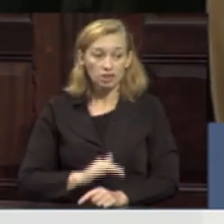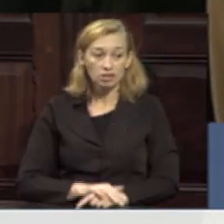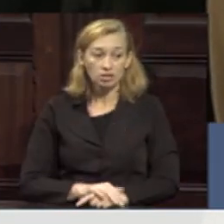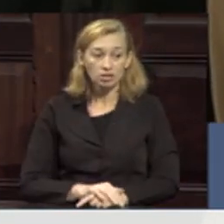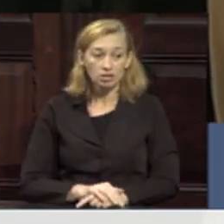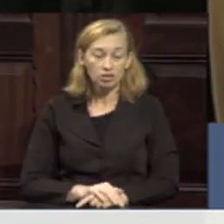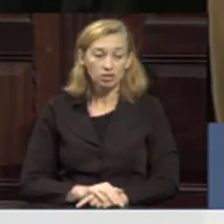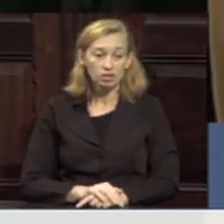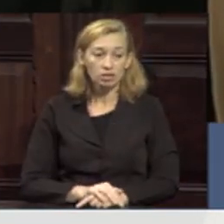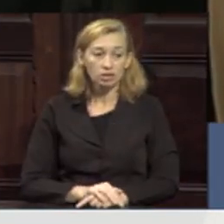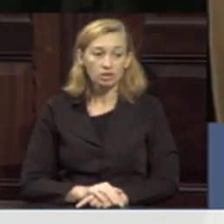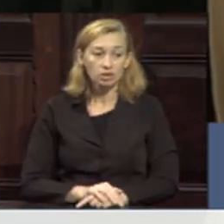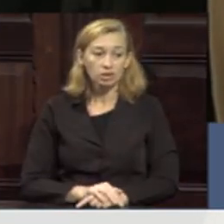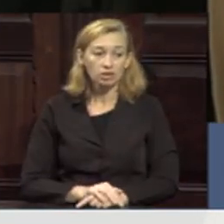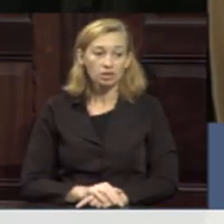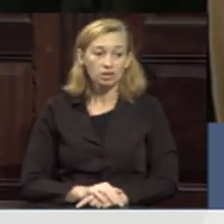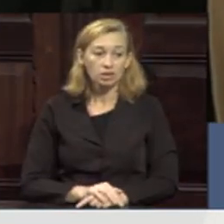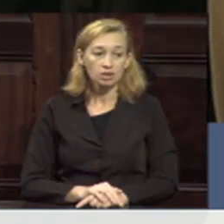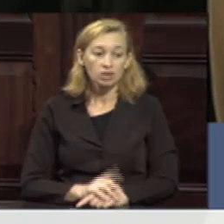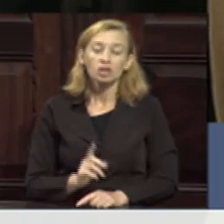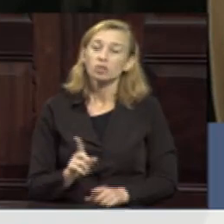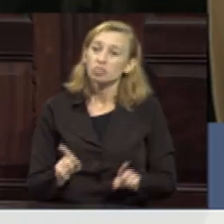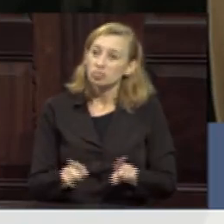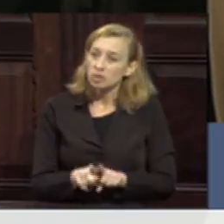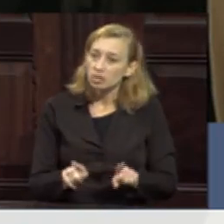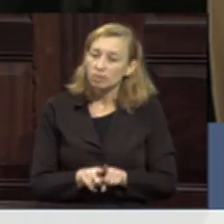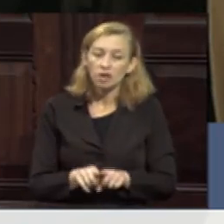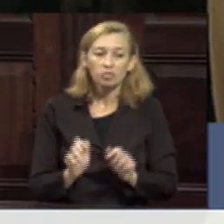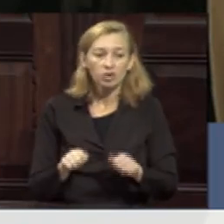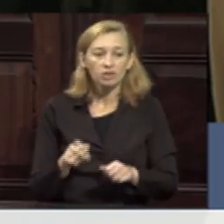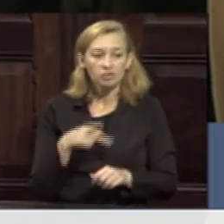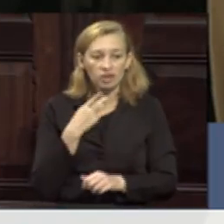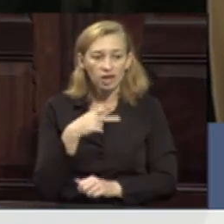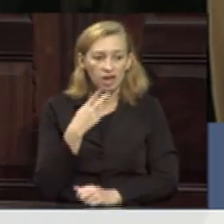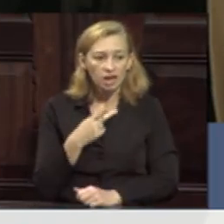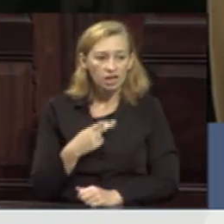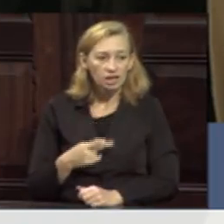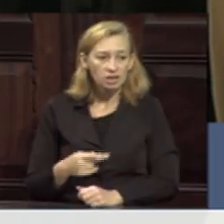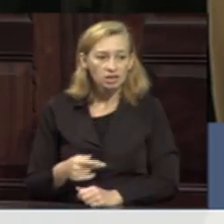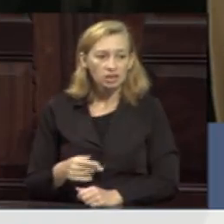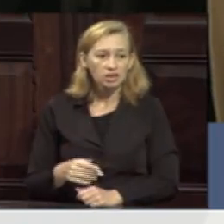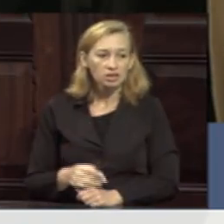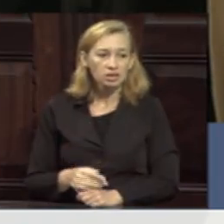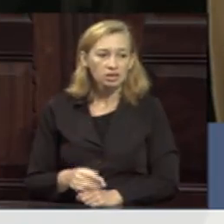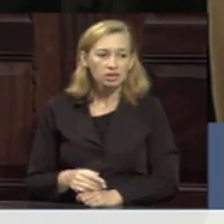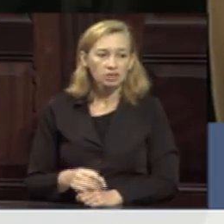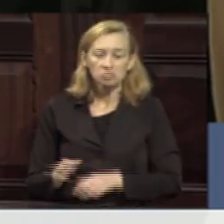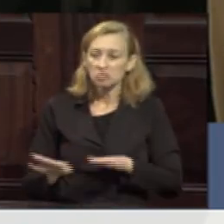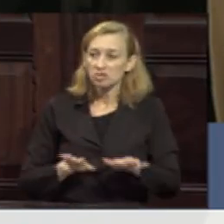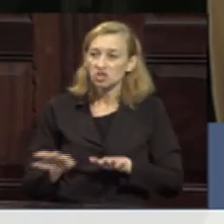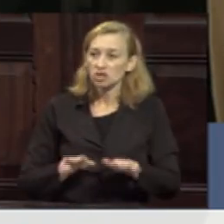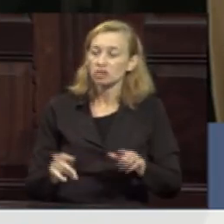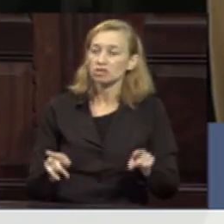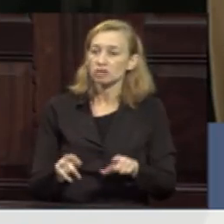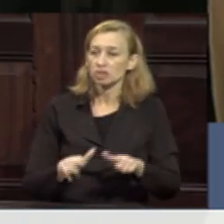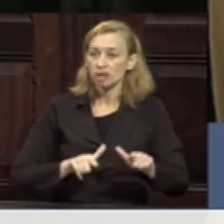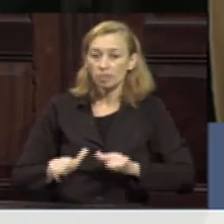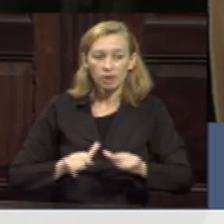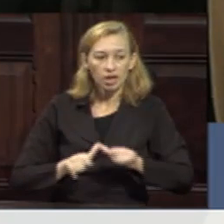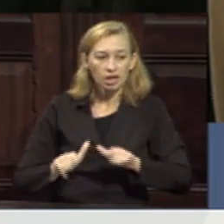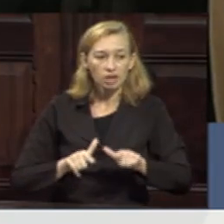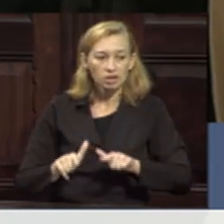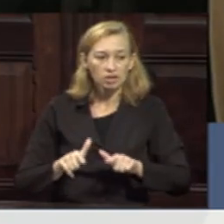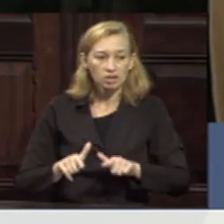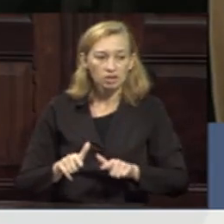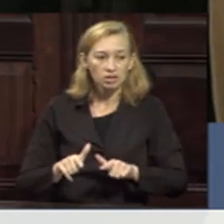muito bom na ocasião. Mas todos nós ouvimos falar também das limitações com as quais trabalha